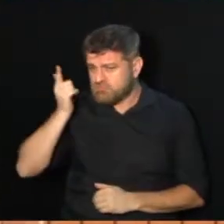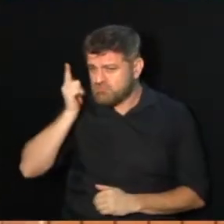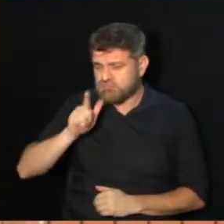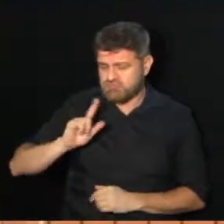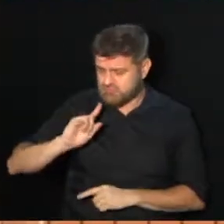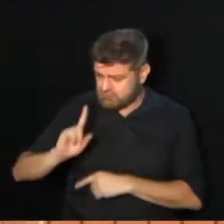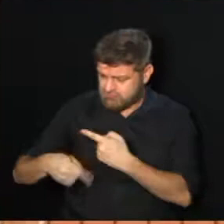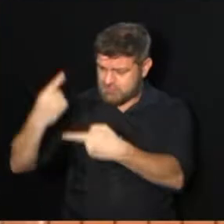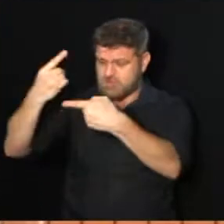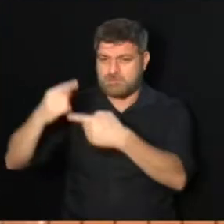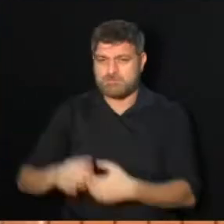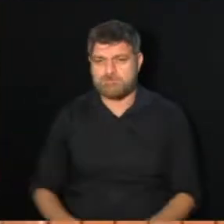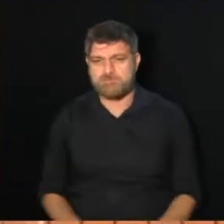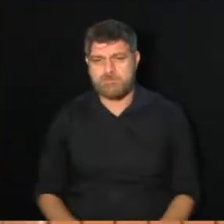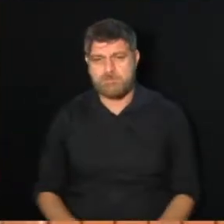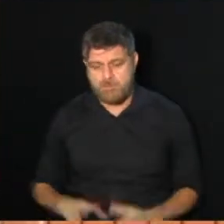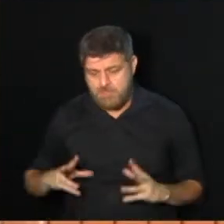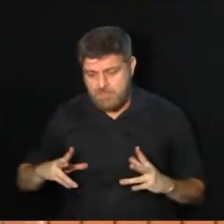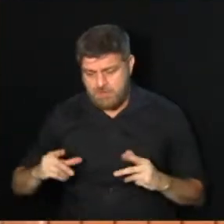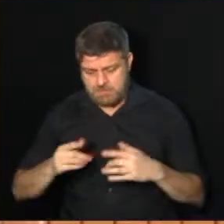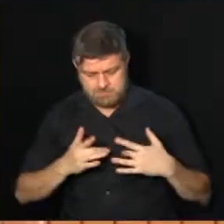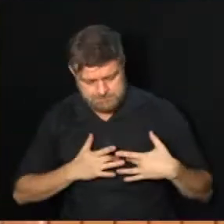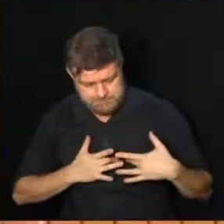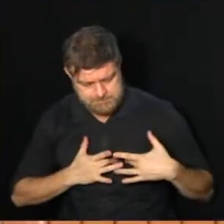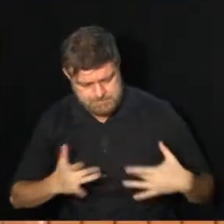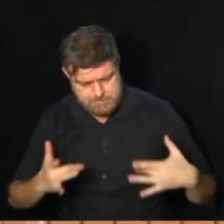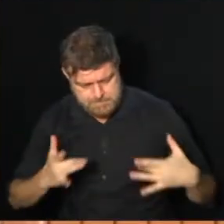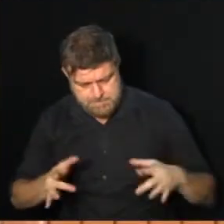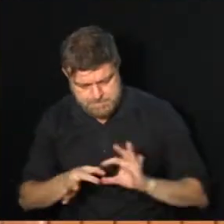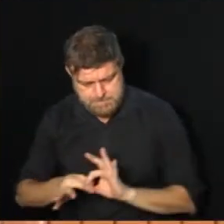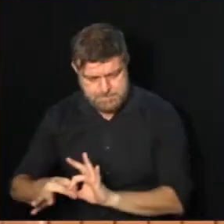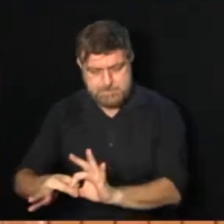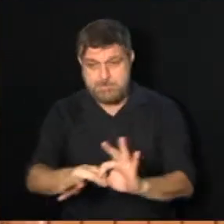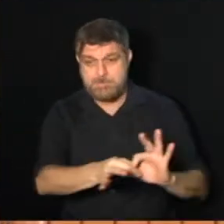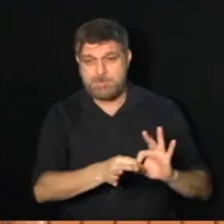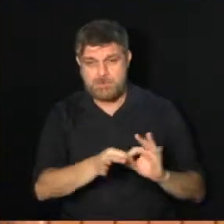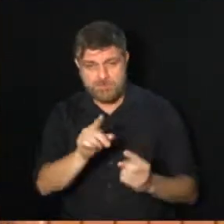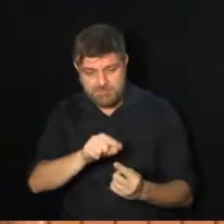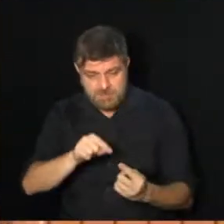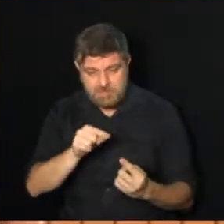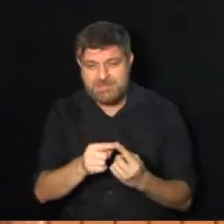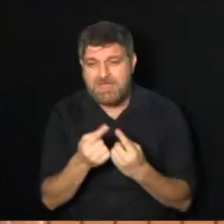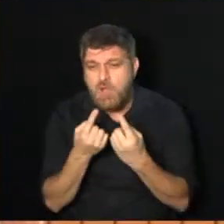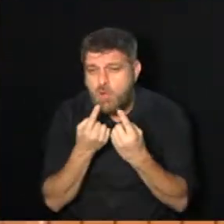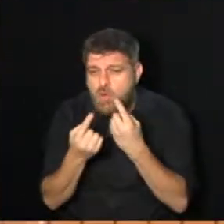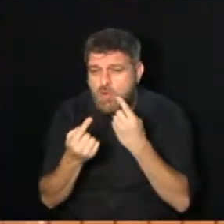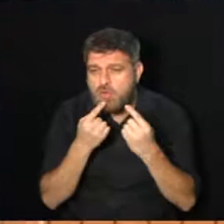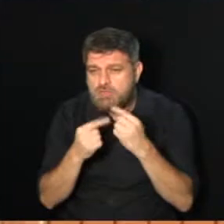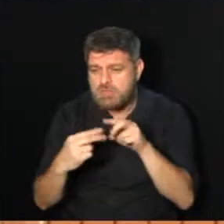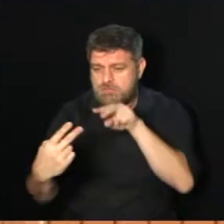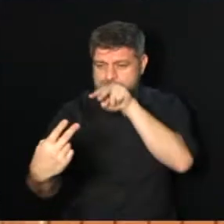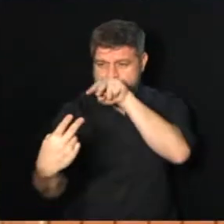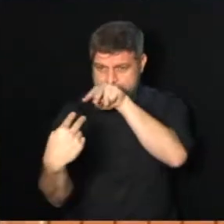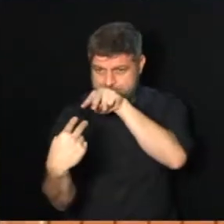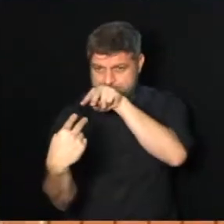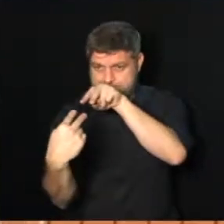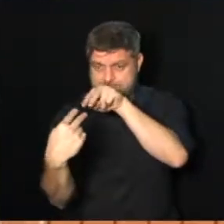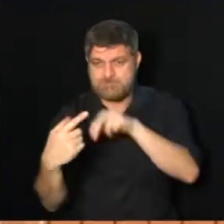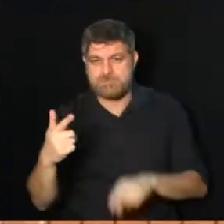alcançar, todos se doando, todos unidos, procurando ter um diálogo horizontal,